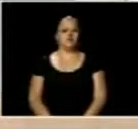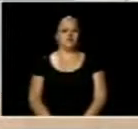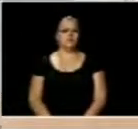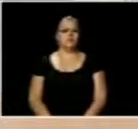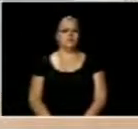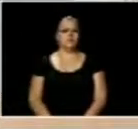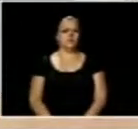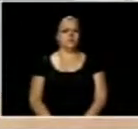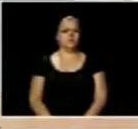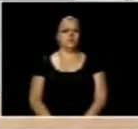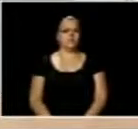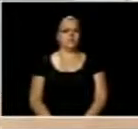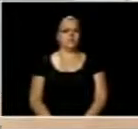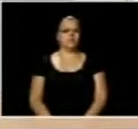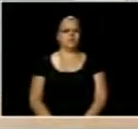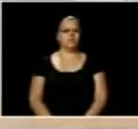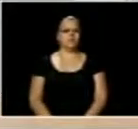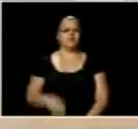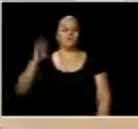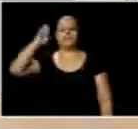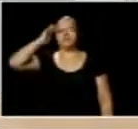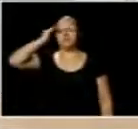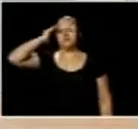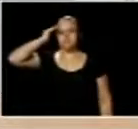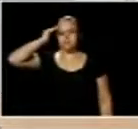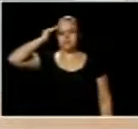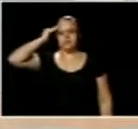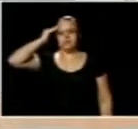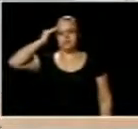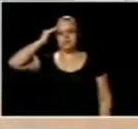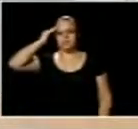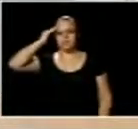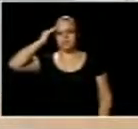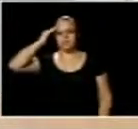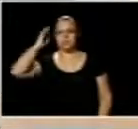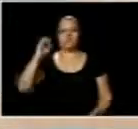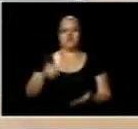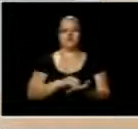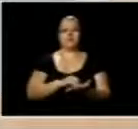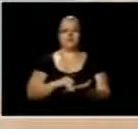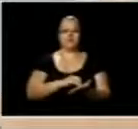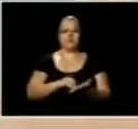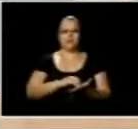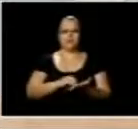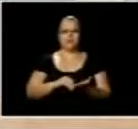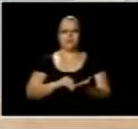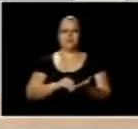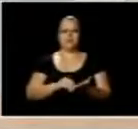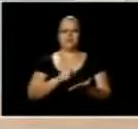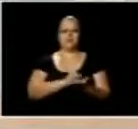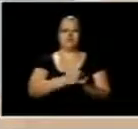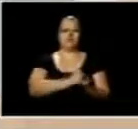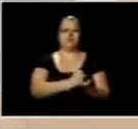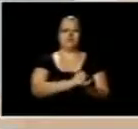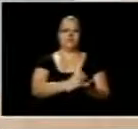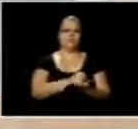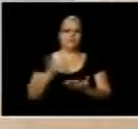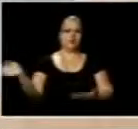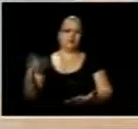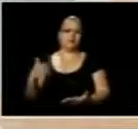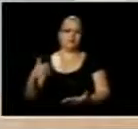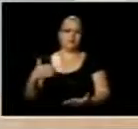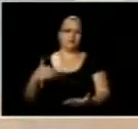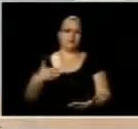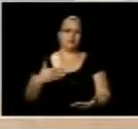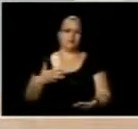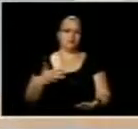de uma secretária nomeada por jornal, sem comunicação a essa casa, sem o devido respeito a